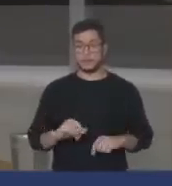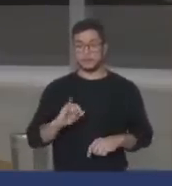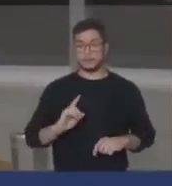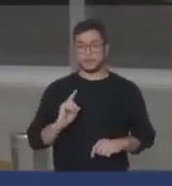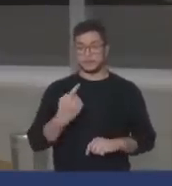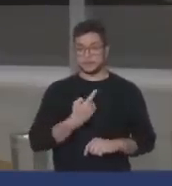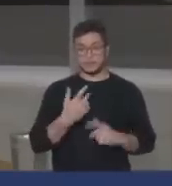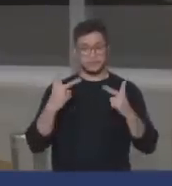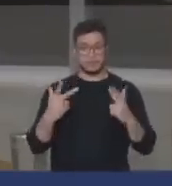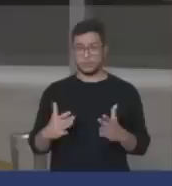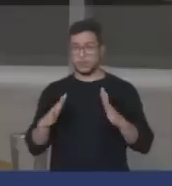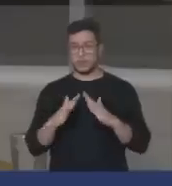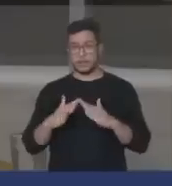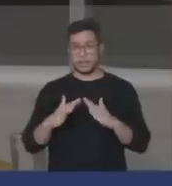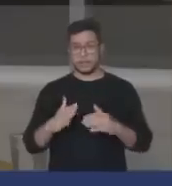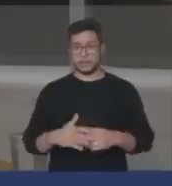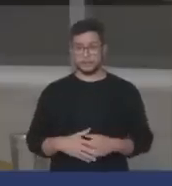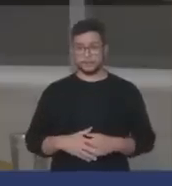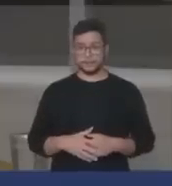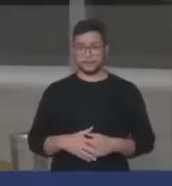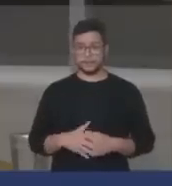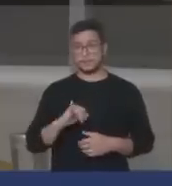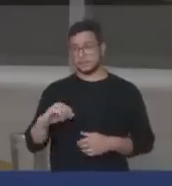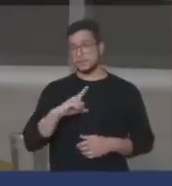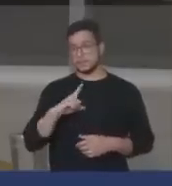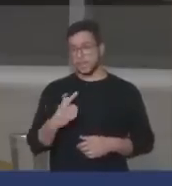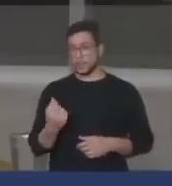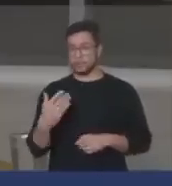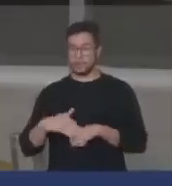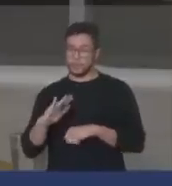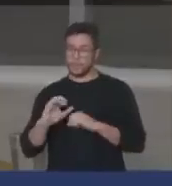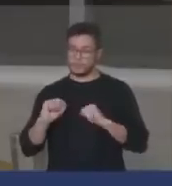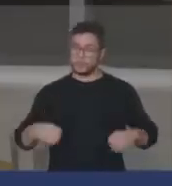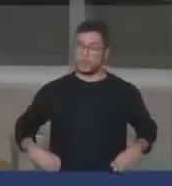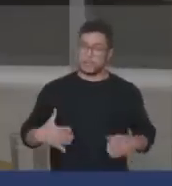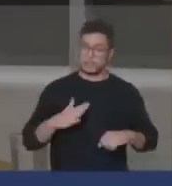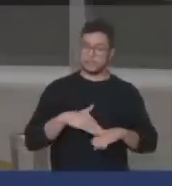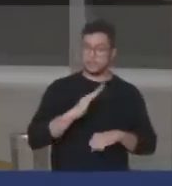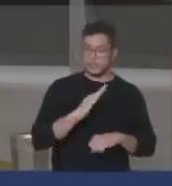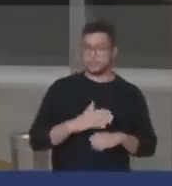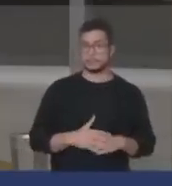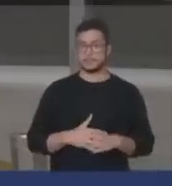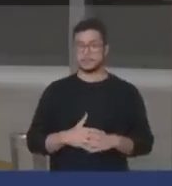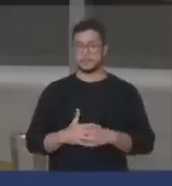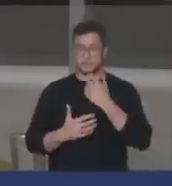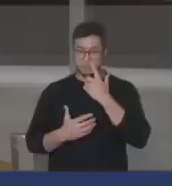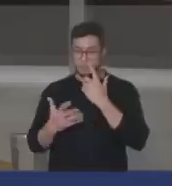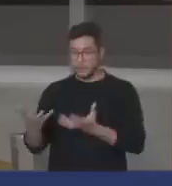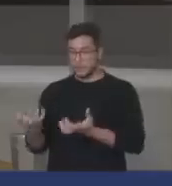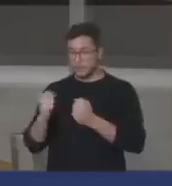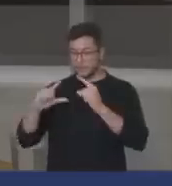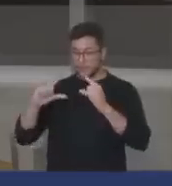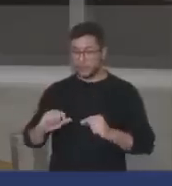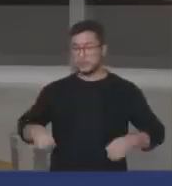na nossa economia doméstica. Tem um pouquinho mais de dinheiro? Gasta um pouquinho mais. Arrecadou menos? Gasta menos. É sepultar